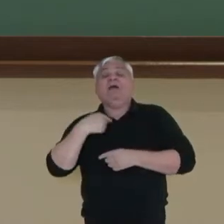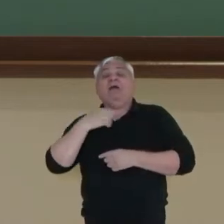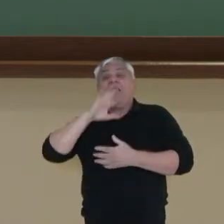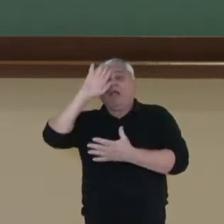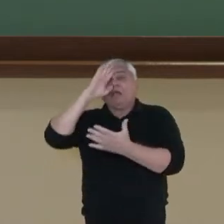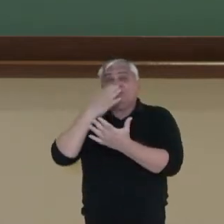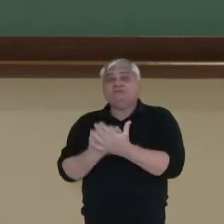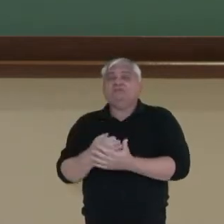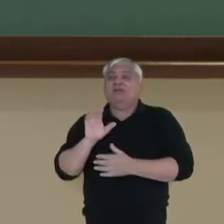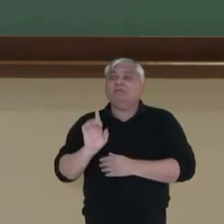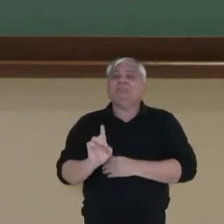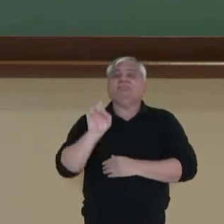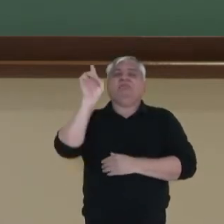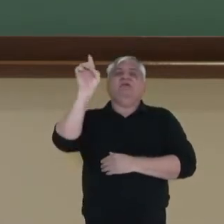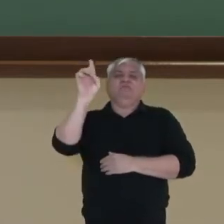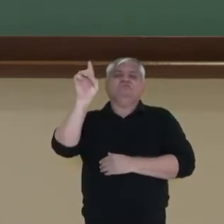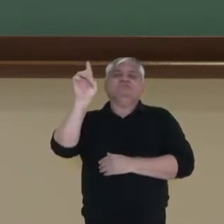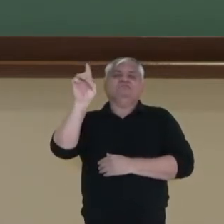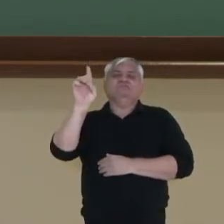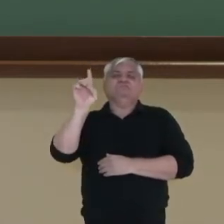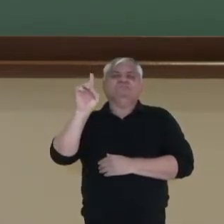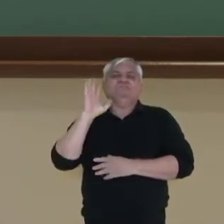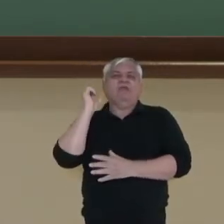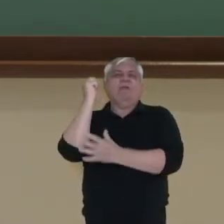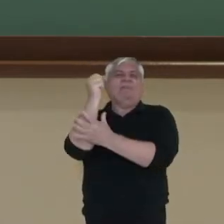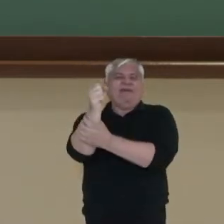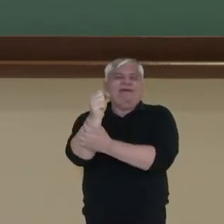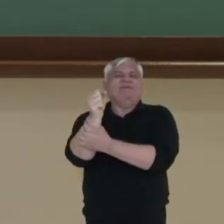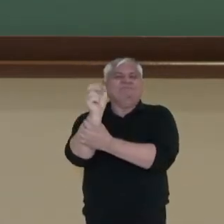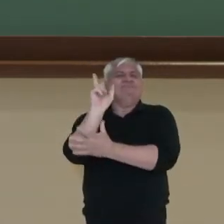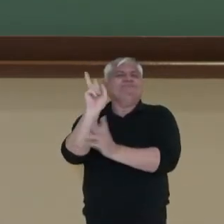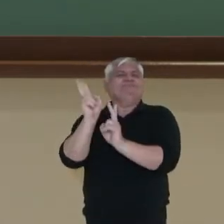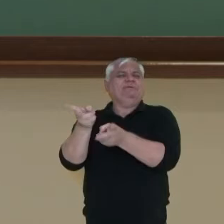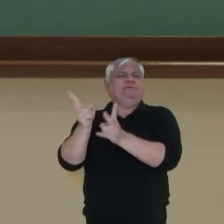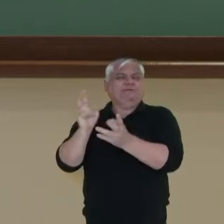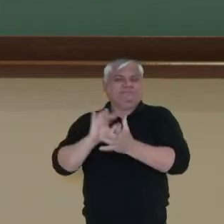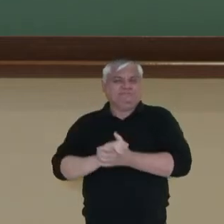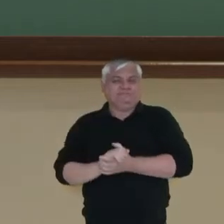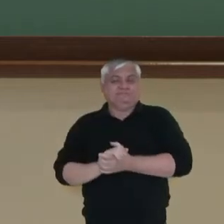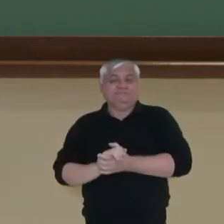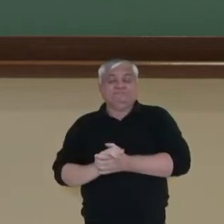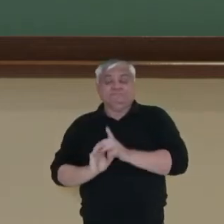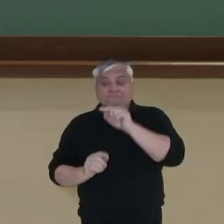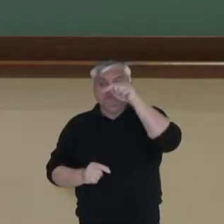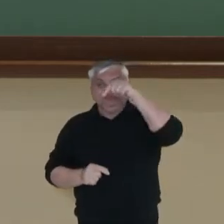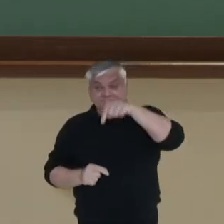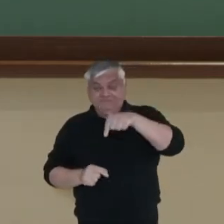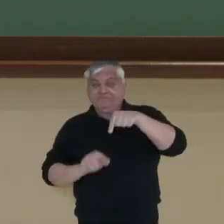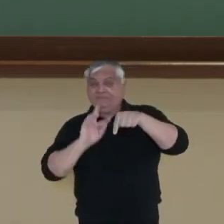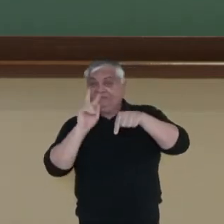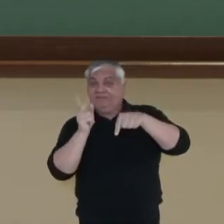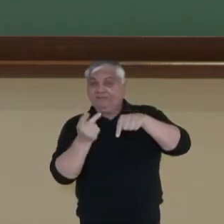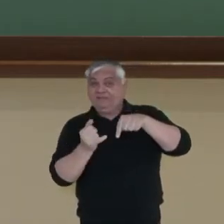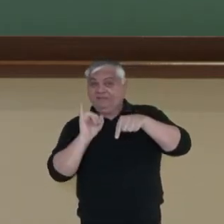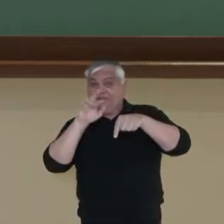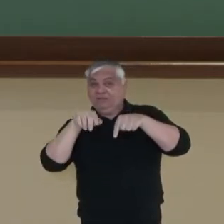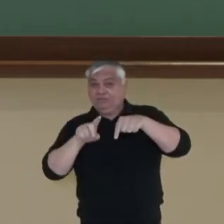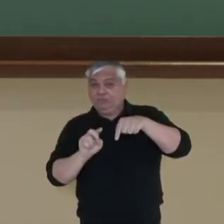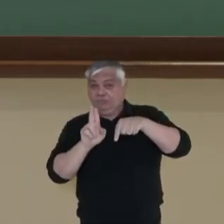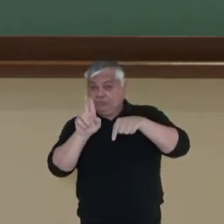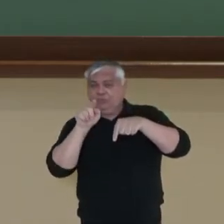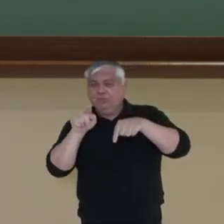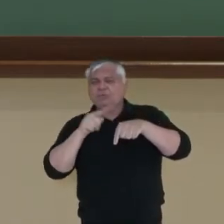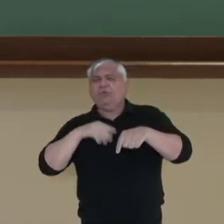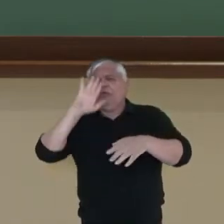o mesmo do cristianismo, com algumas diferenças. Já os hindus, eles acreditam